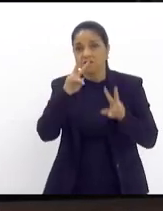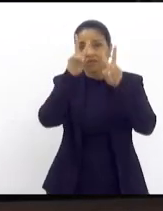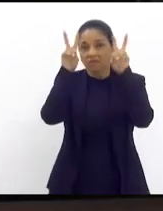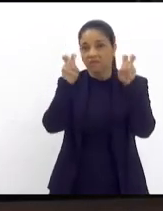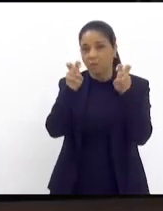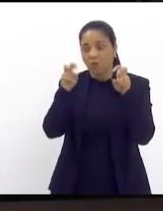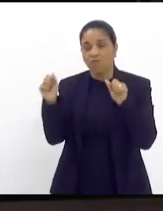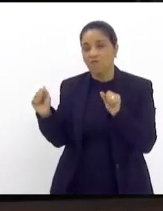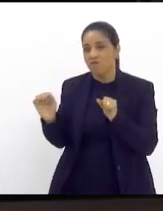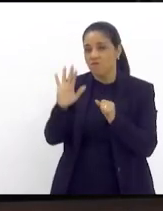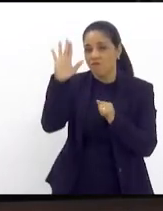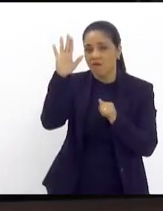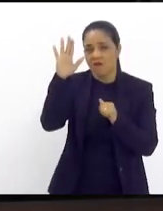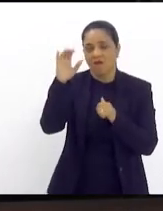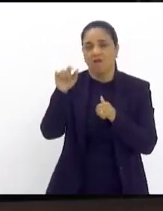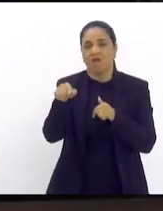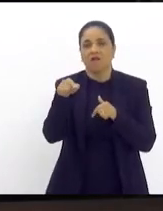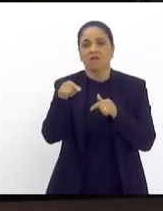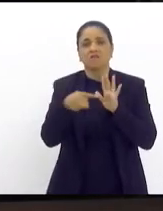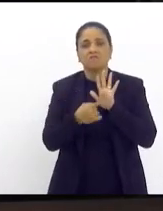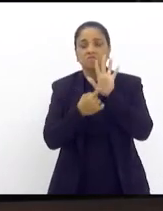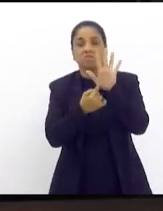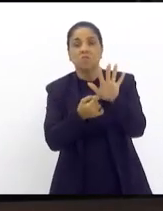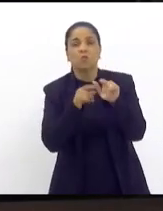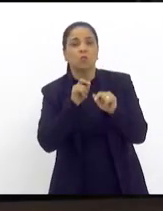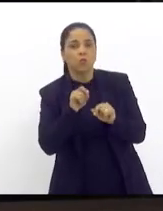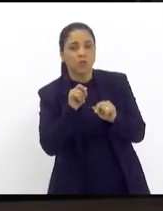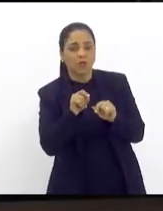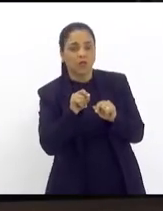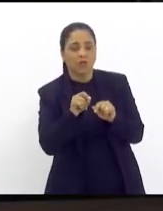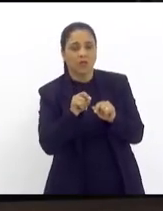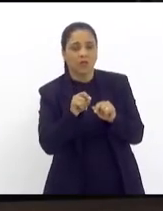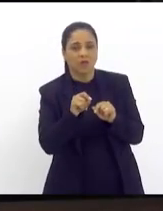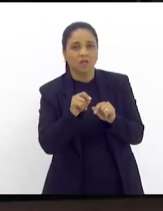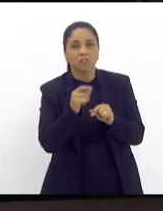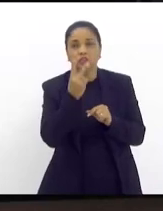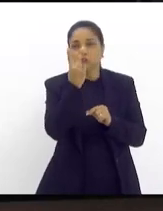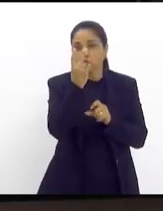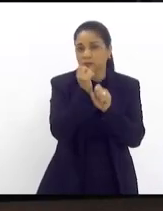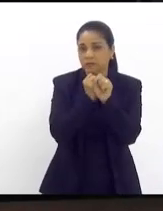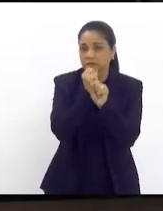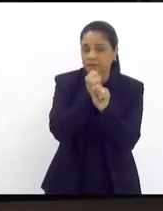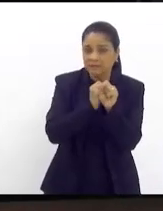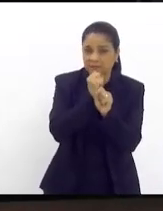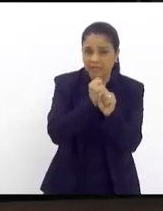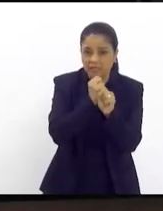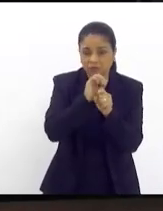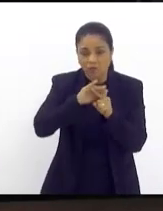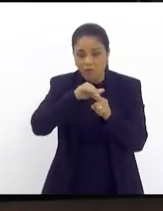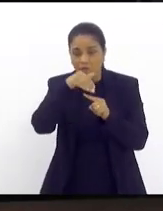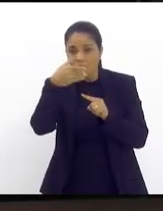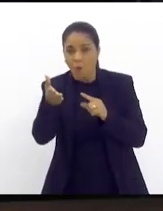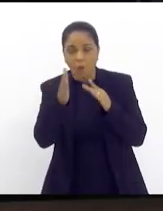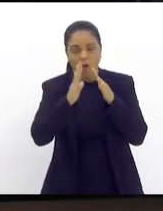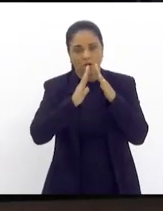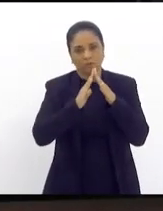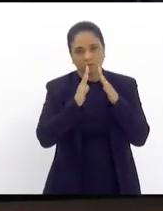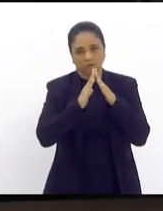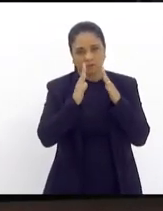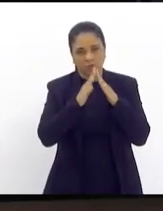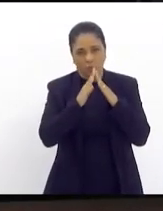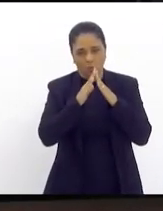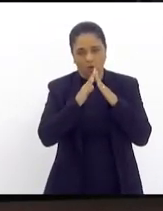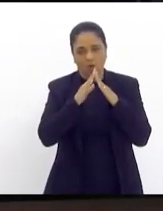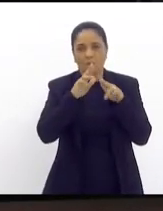periferias diante do GAP que foi que foram né esses dois anos fora da escola diante da